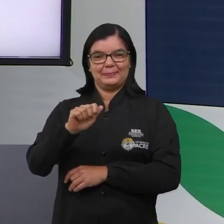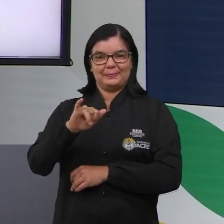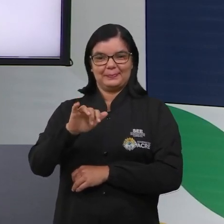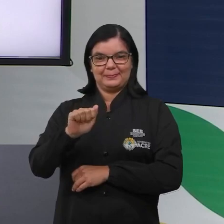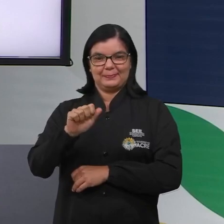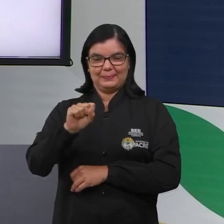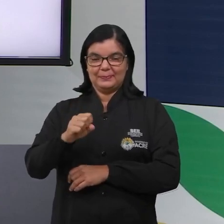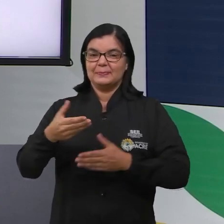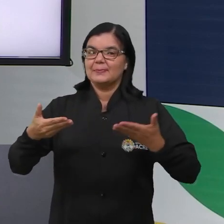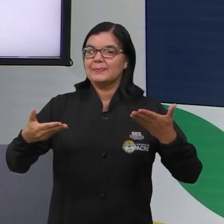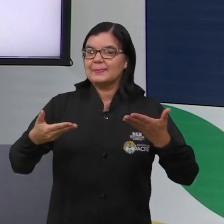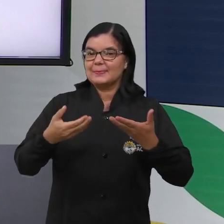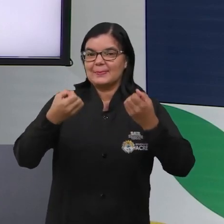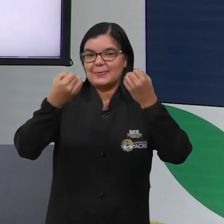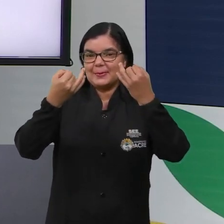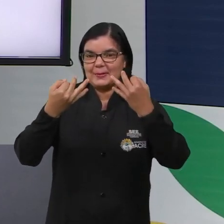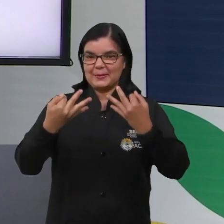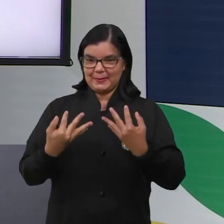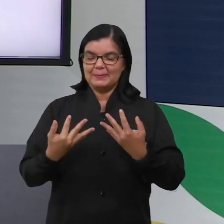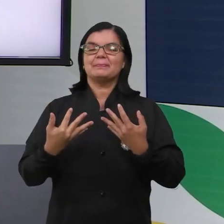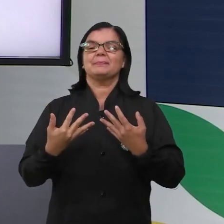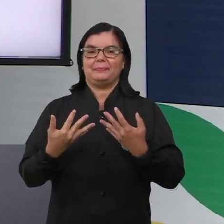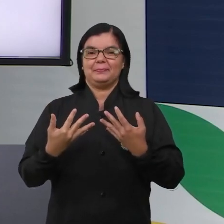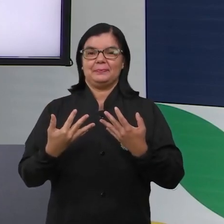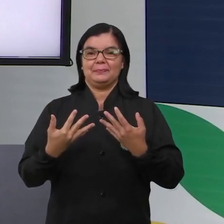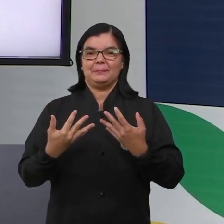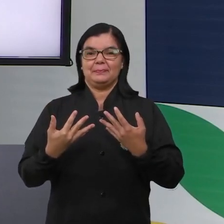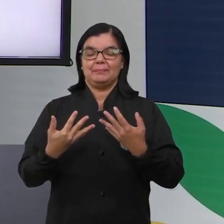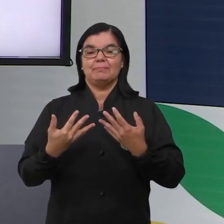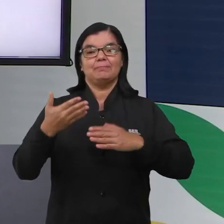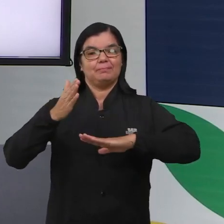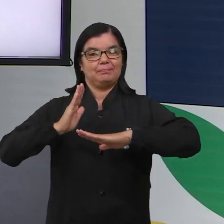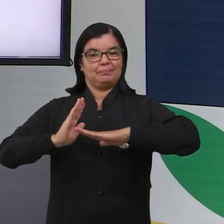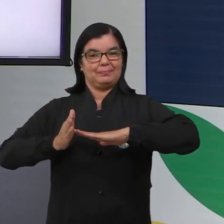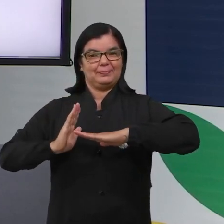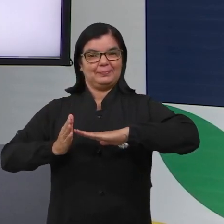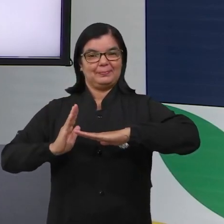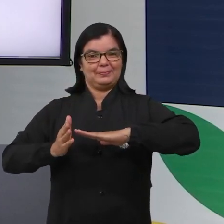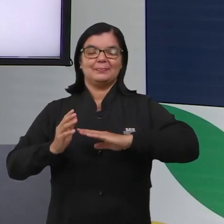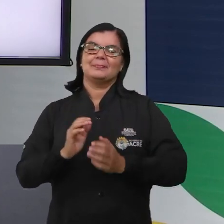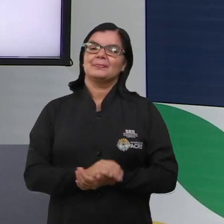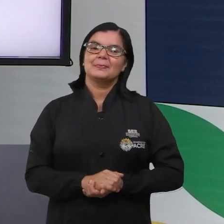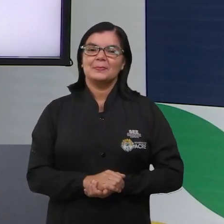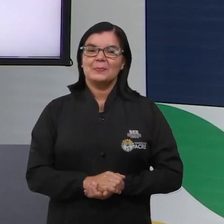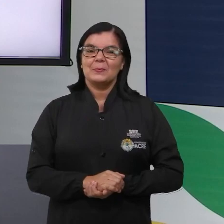e hoje vamos tratar de um assunto contemporâneo, que é